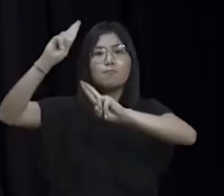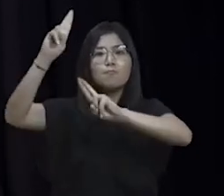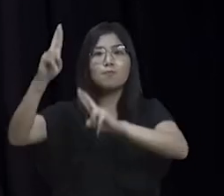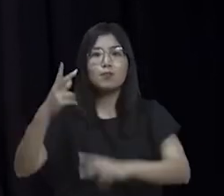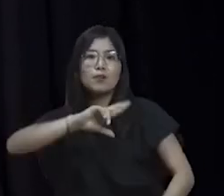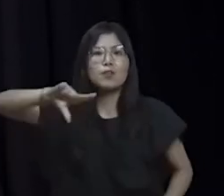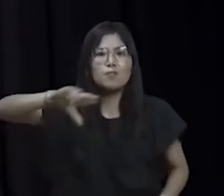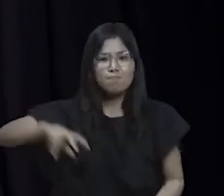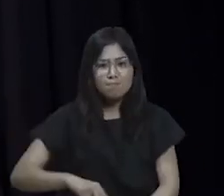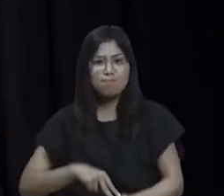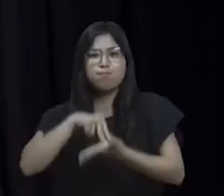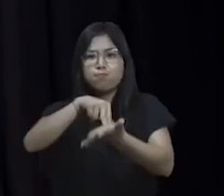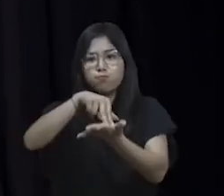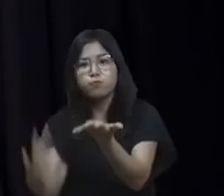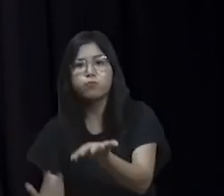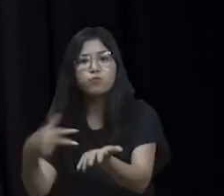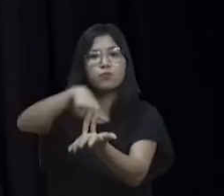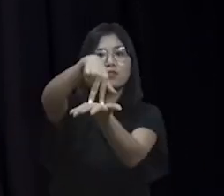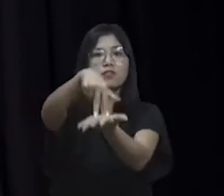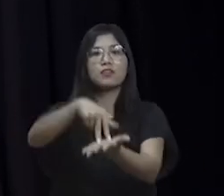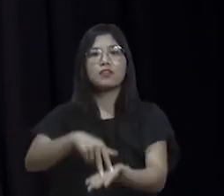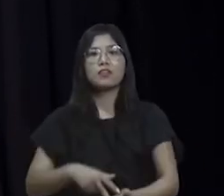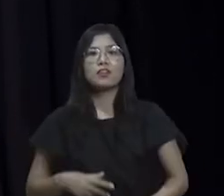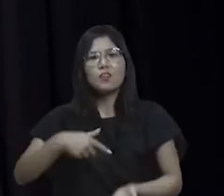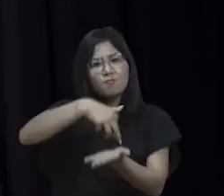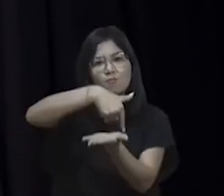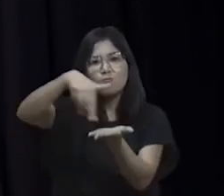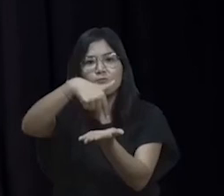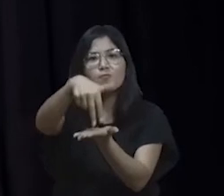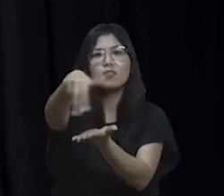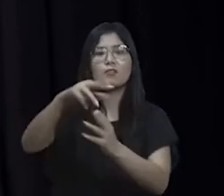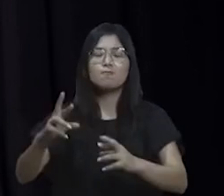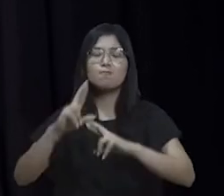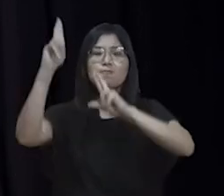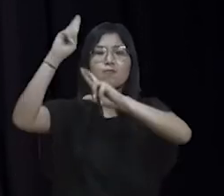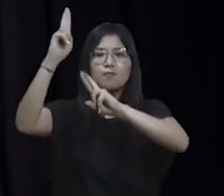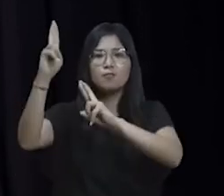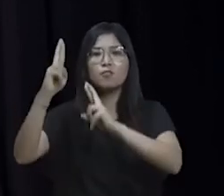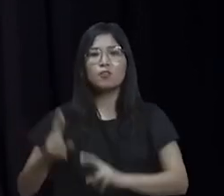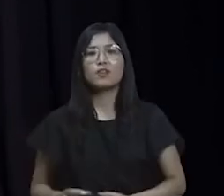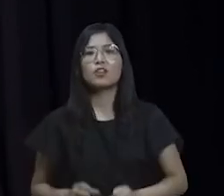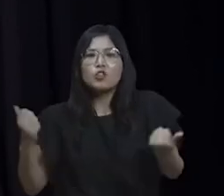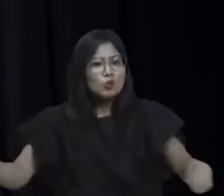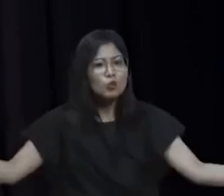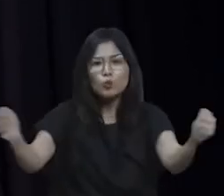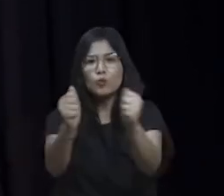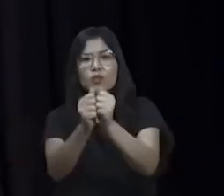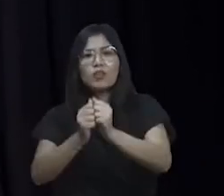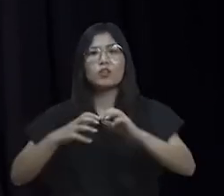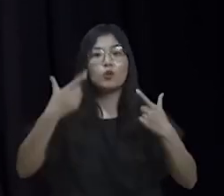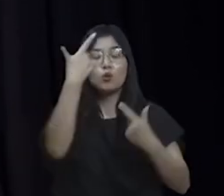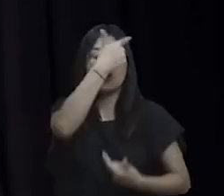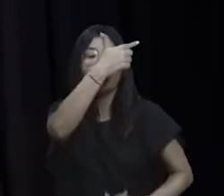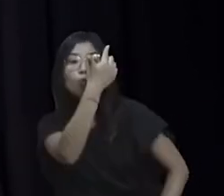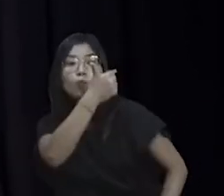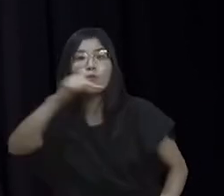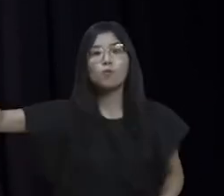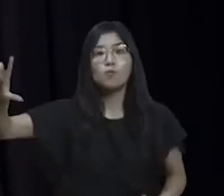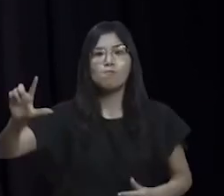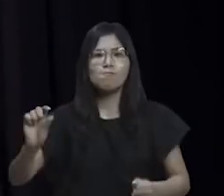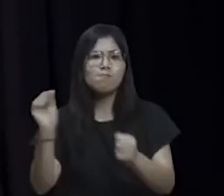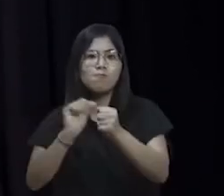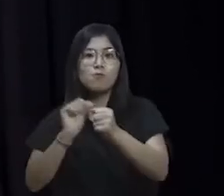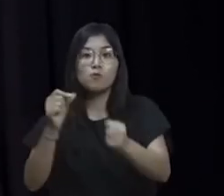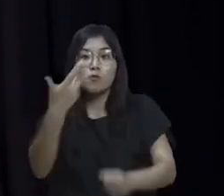não desistir. Esperançar é levar adiante. Esperançar é juntar-se com outros para fazer